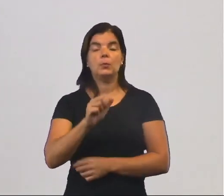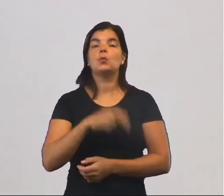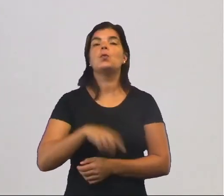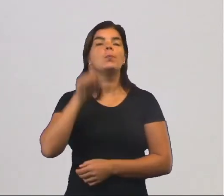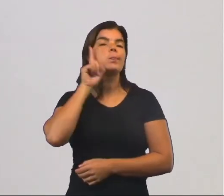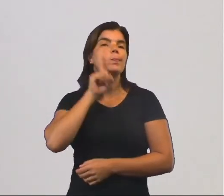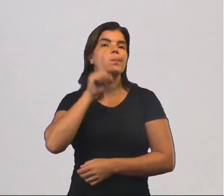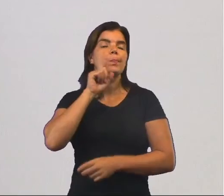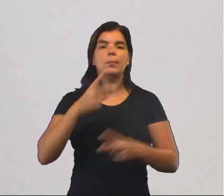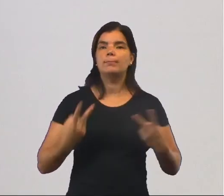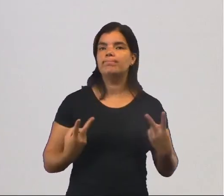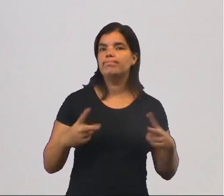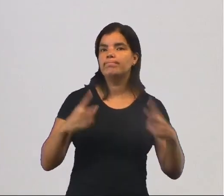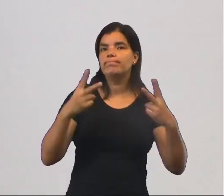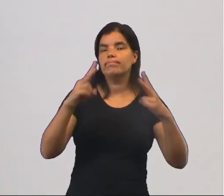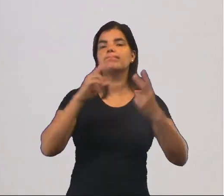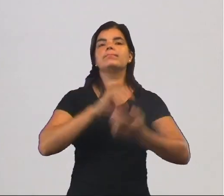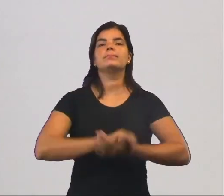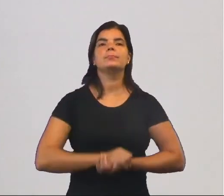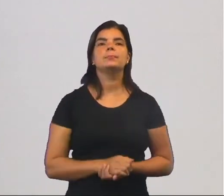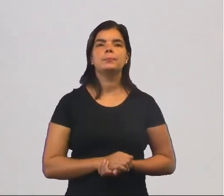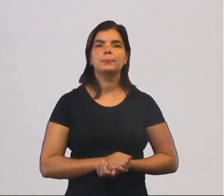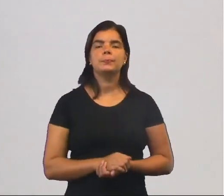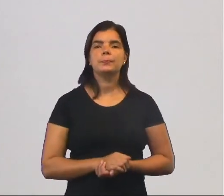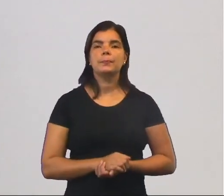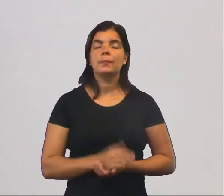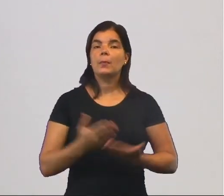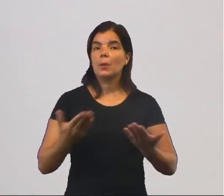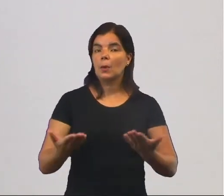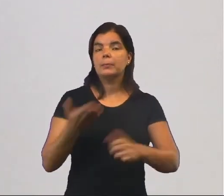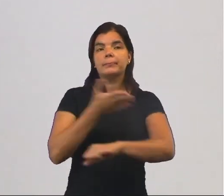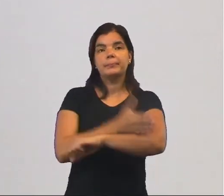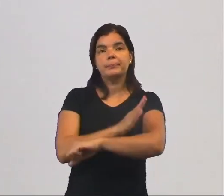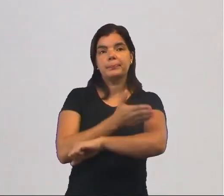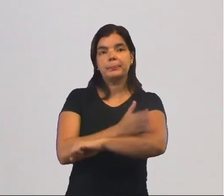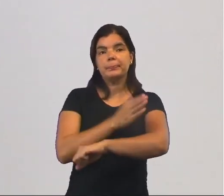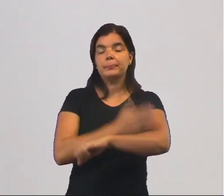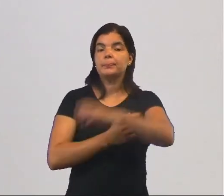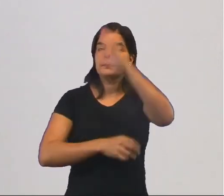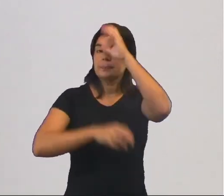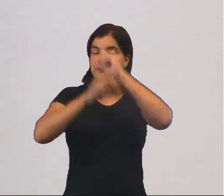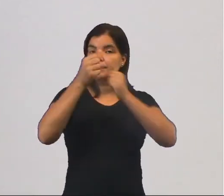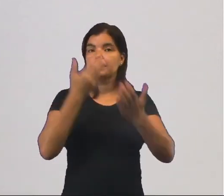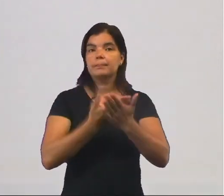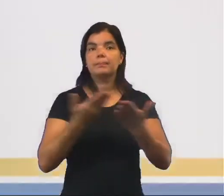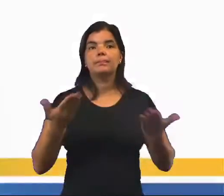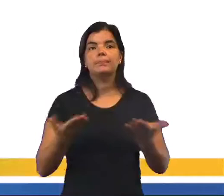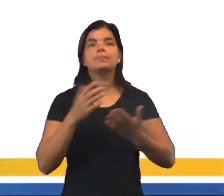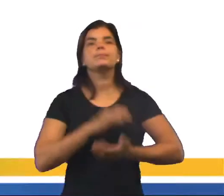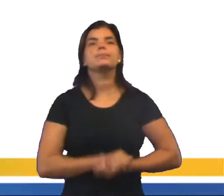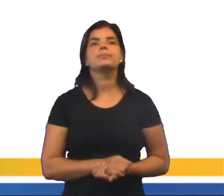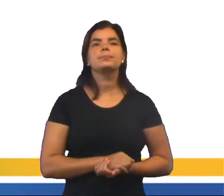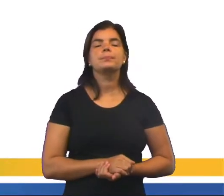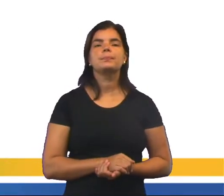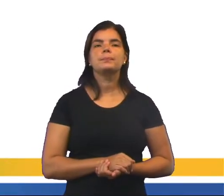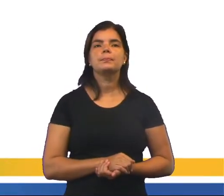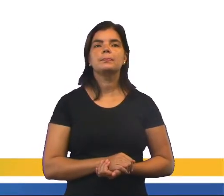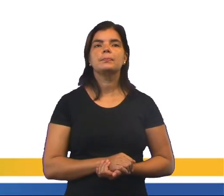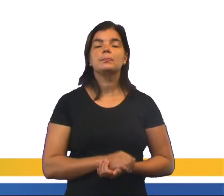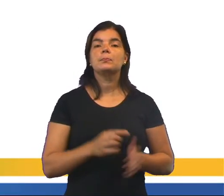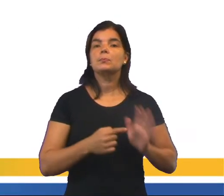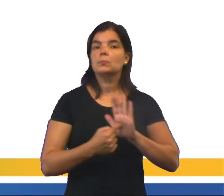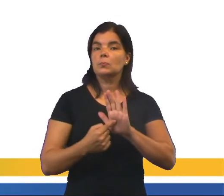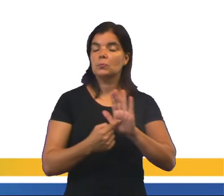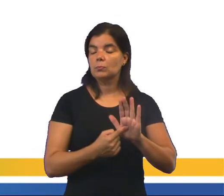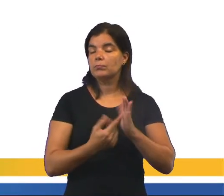Estados Unidos saem vencedor da Guerra Fria. E agora vamos exercitar o que nós aprendemos na aula de hoje. Eu